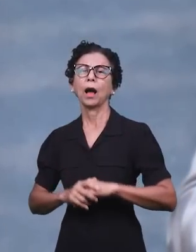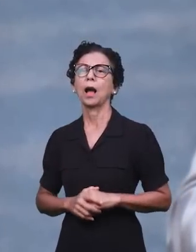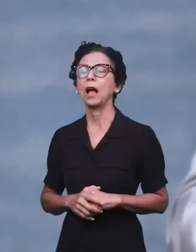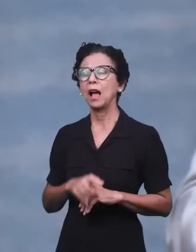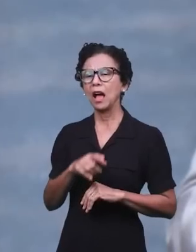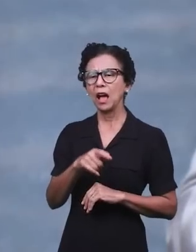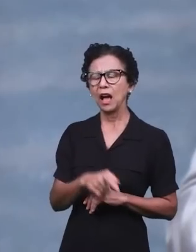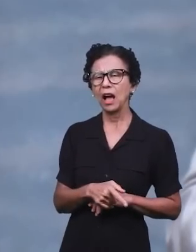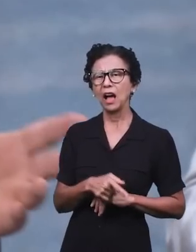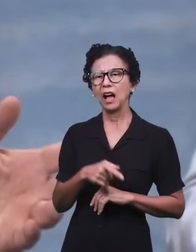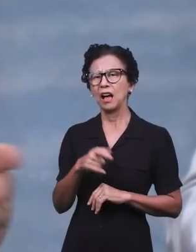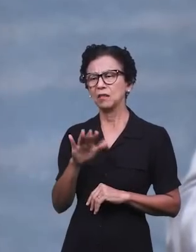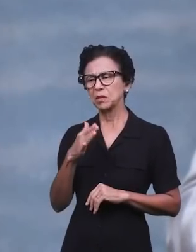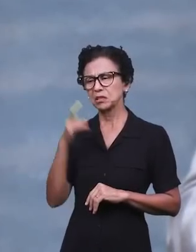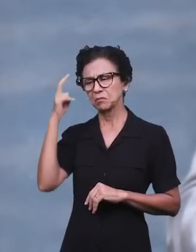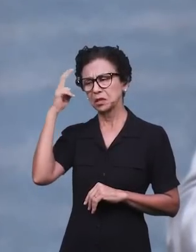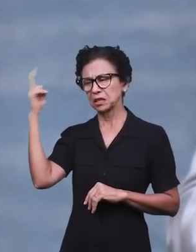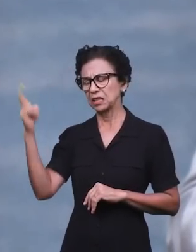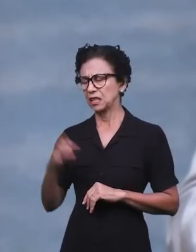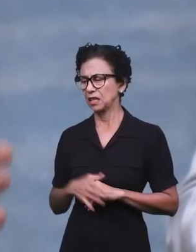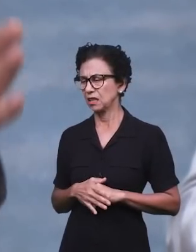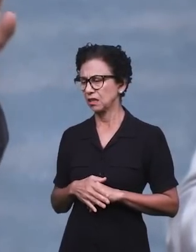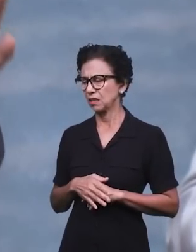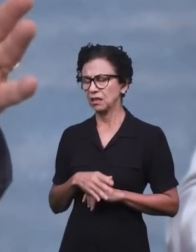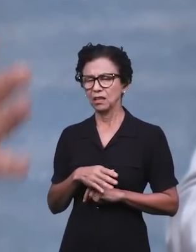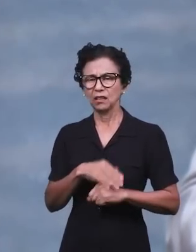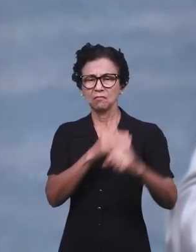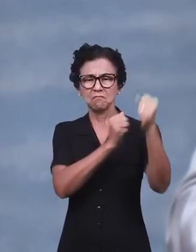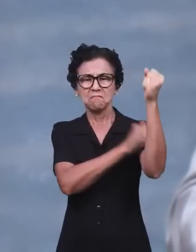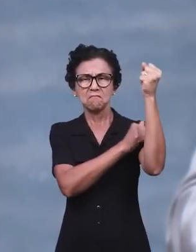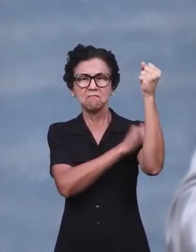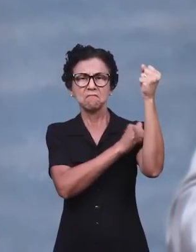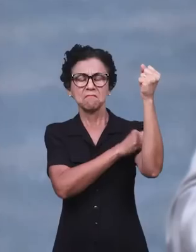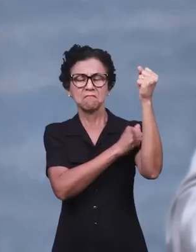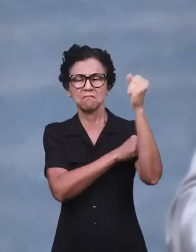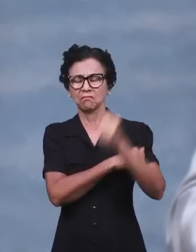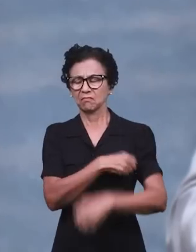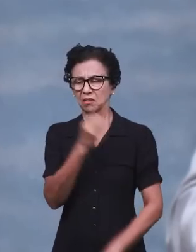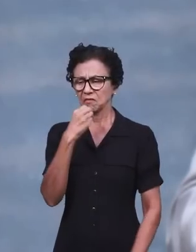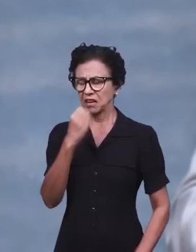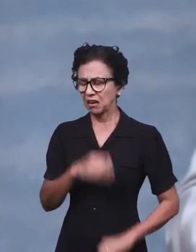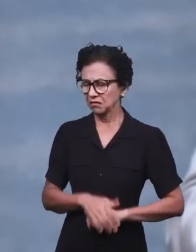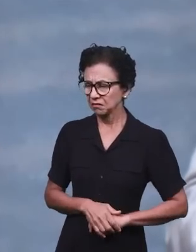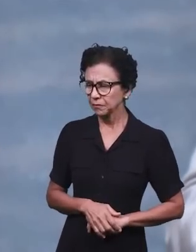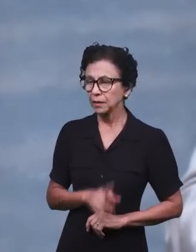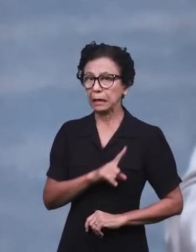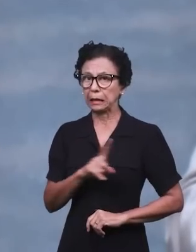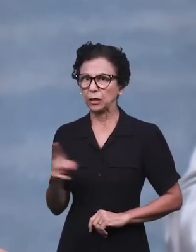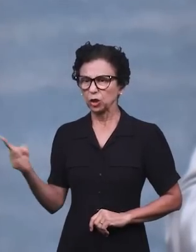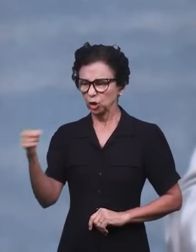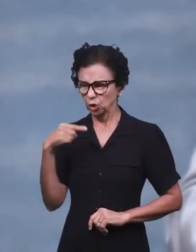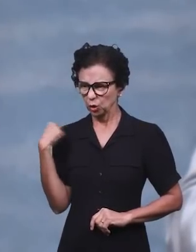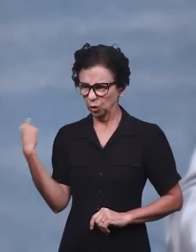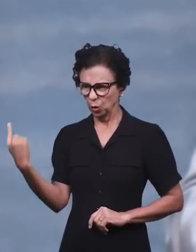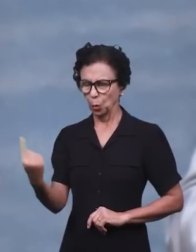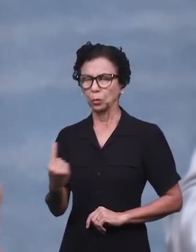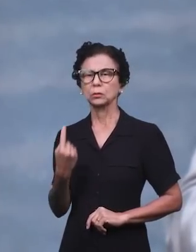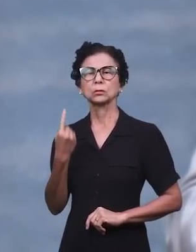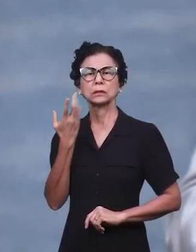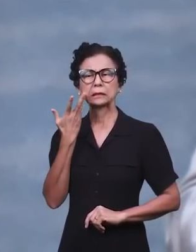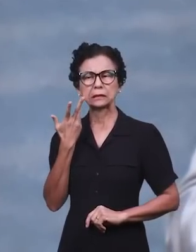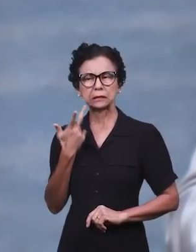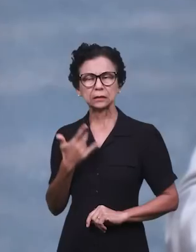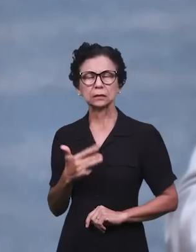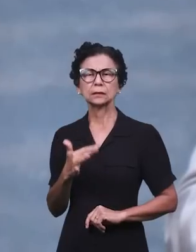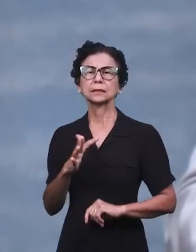inteligente, pouco inteligente, forte, não existe isso. A obra, todo mundo trabalha, todo mundo é incluído. Das crianças, o que for. Aqui